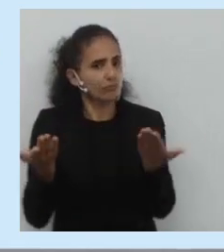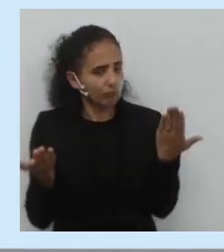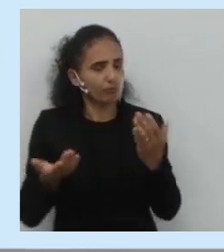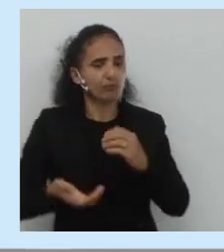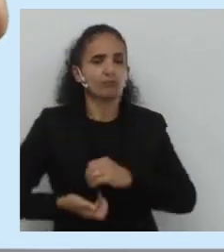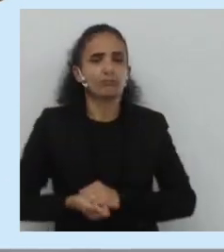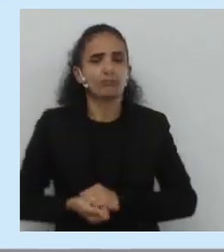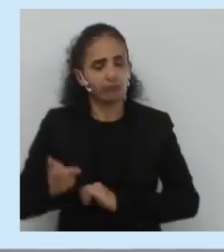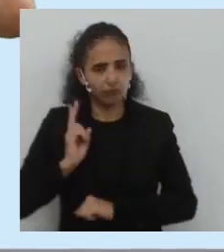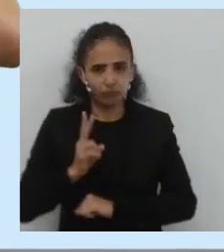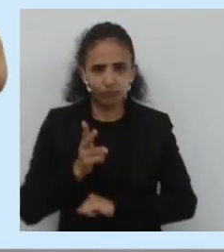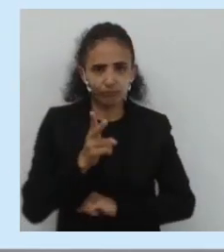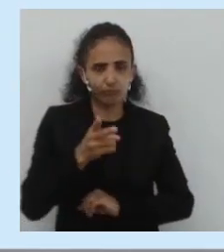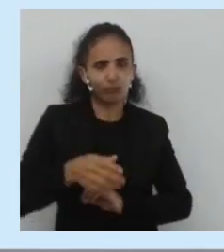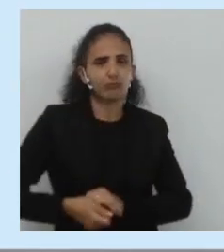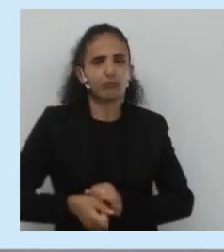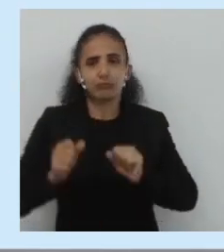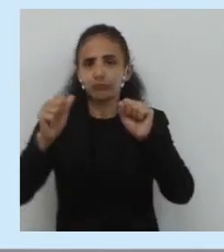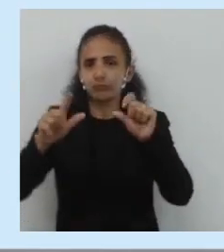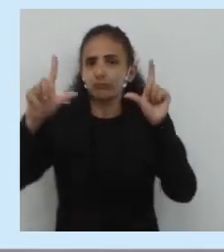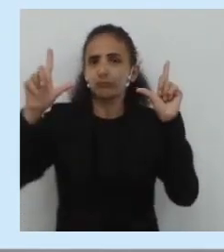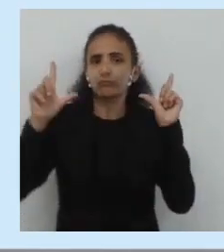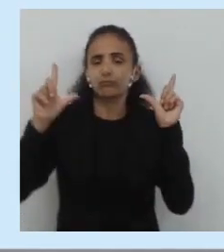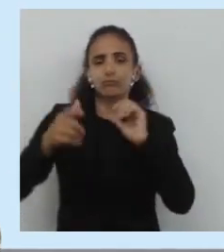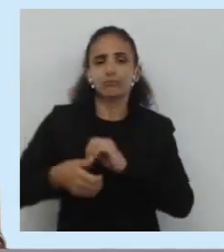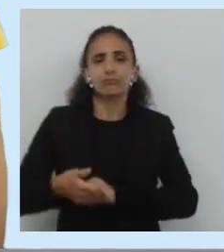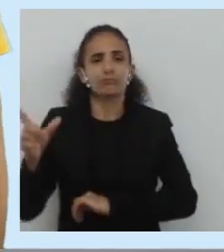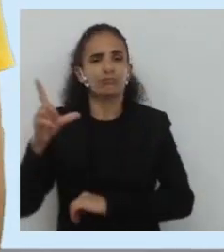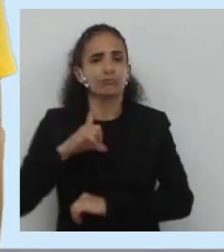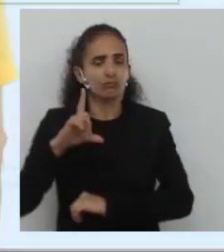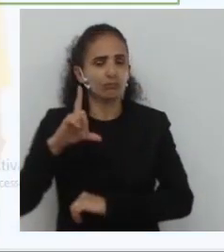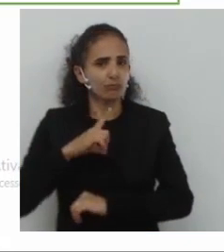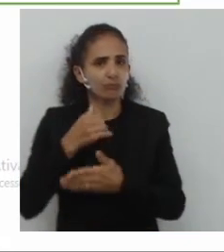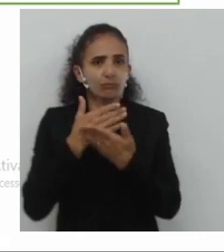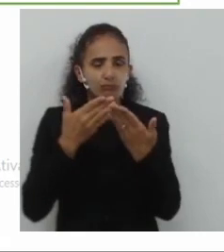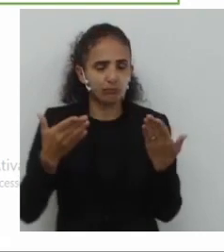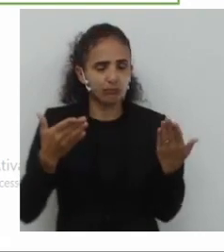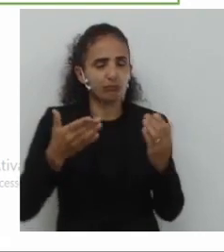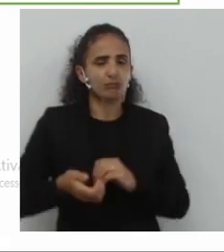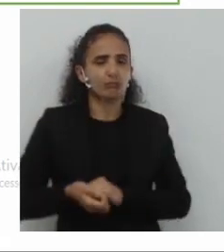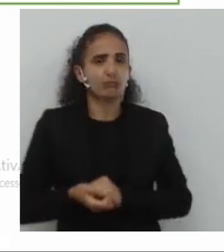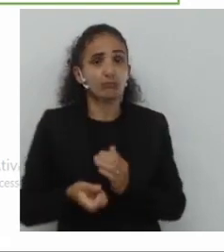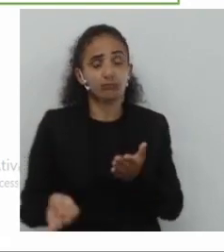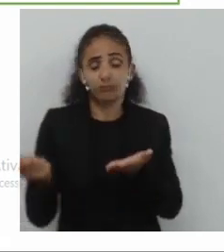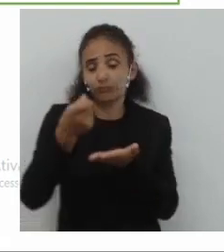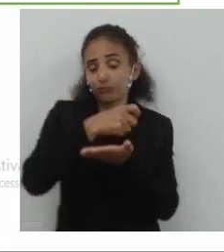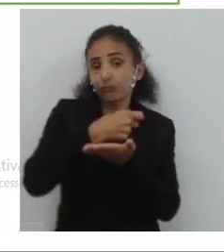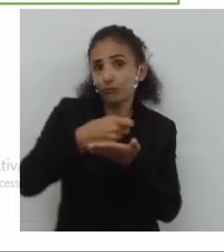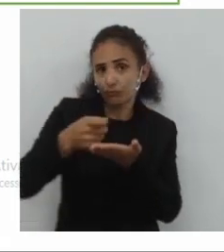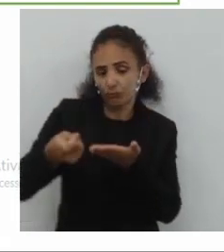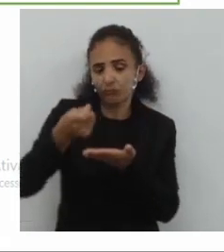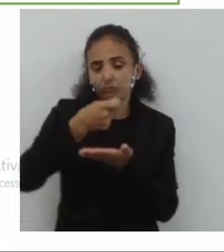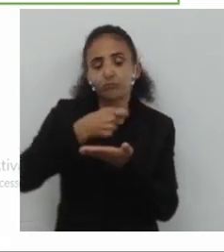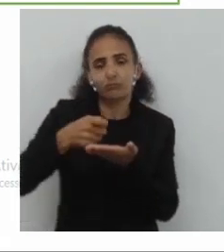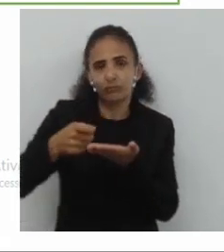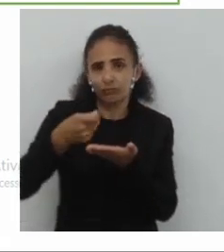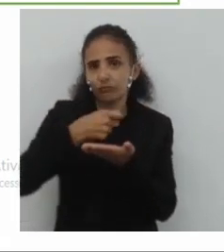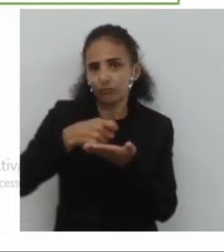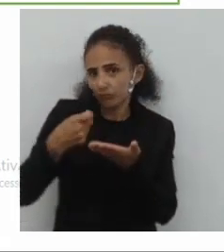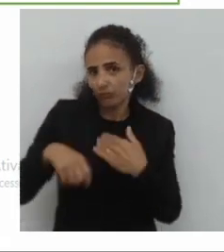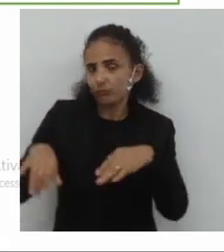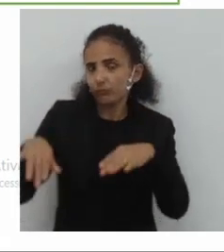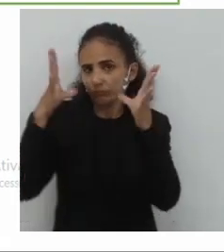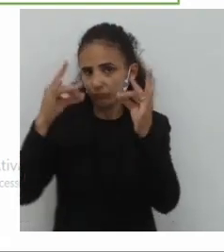vejamos aqui. Vamos adiante. Na tela, nós temos a seguinte questão ainda. Ao fazermos a tomada